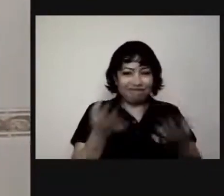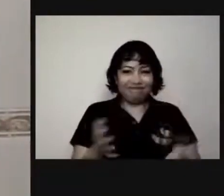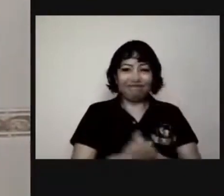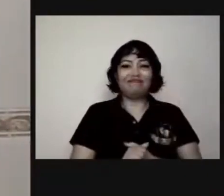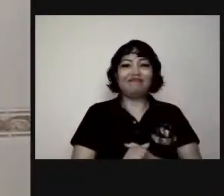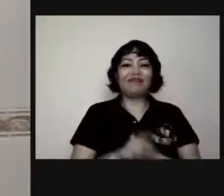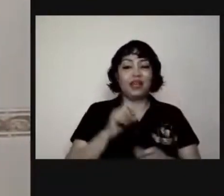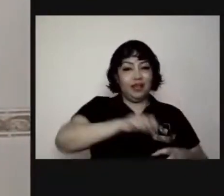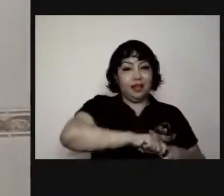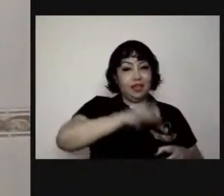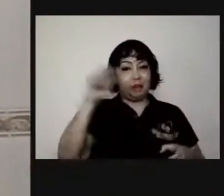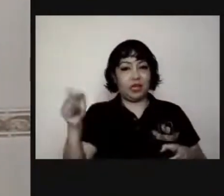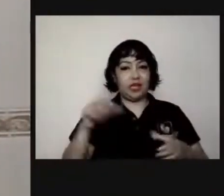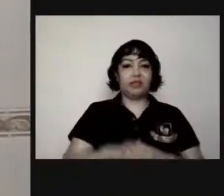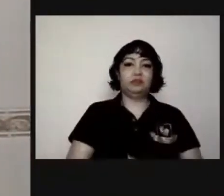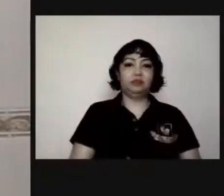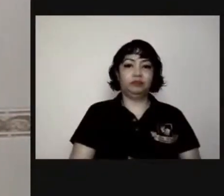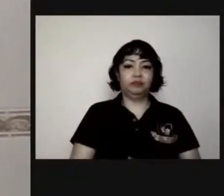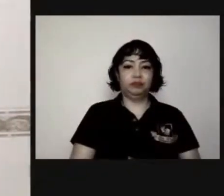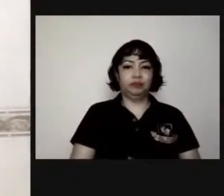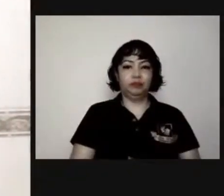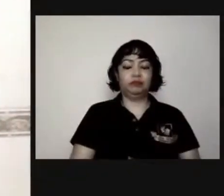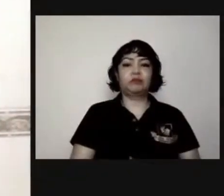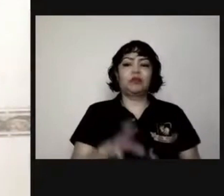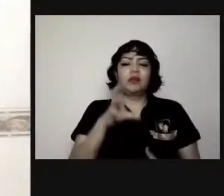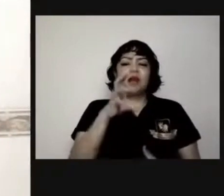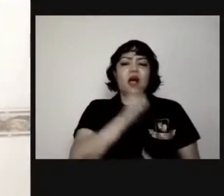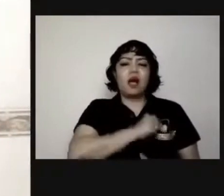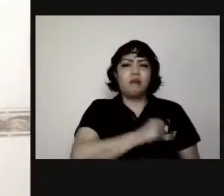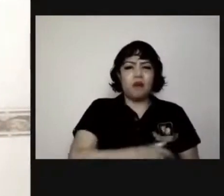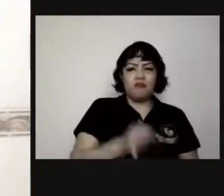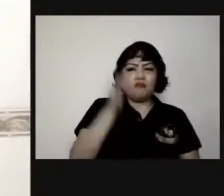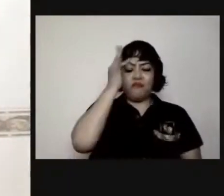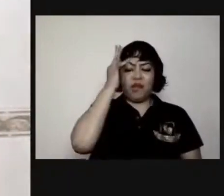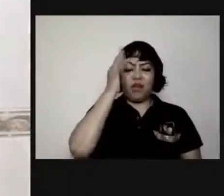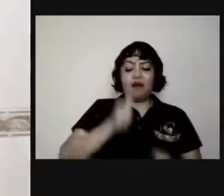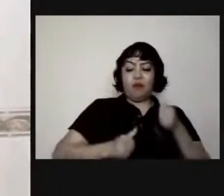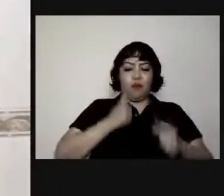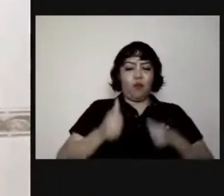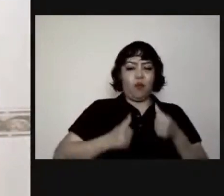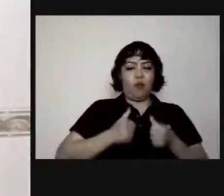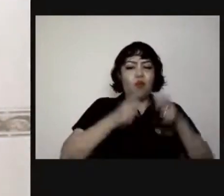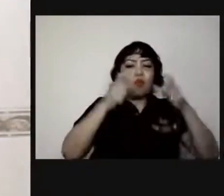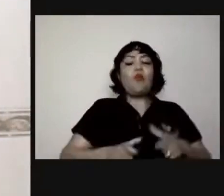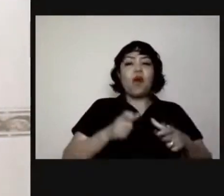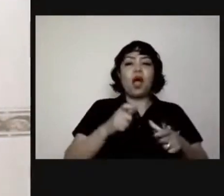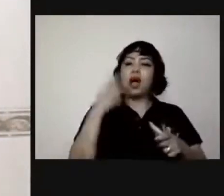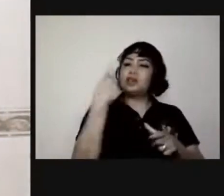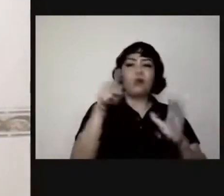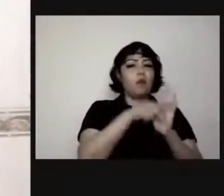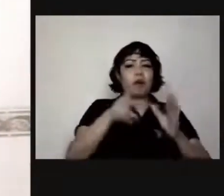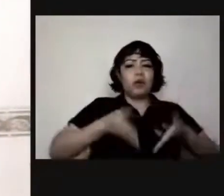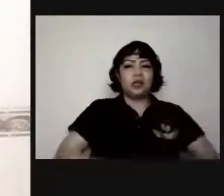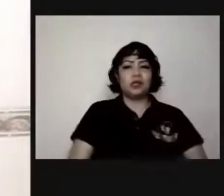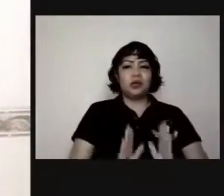é Independência. Ama com fé e orgulho o lugar em que nasceste. Não existe lugar tão lindo na